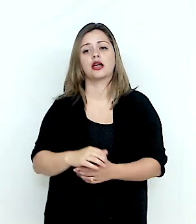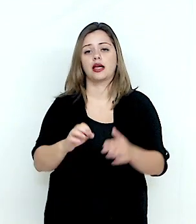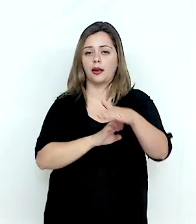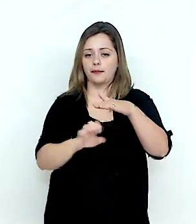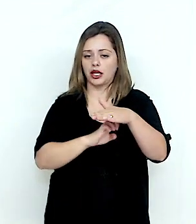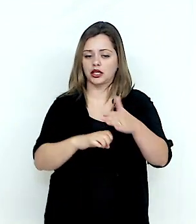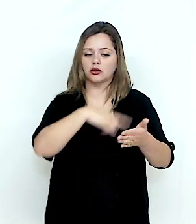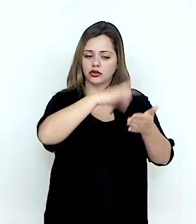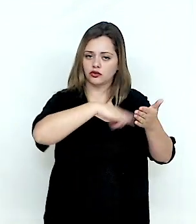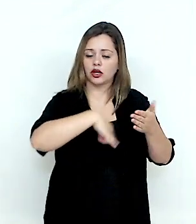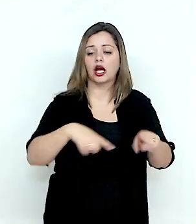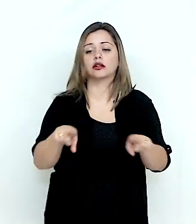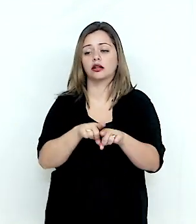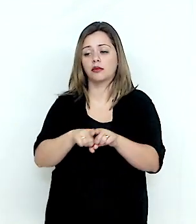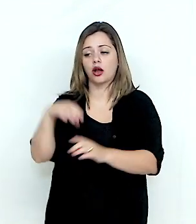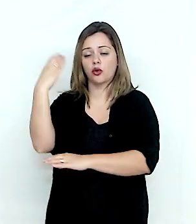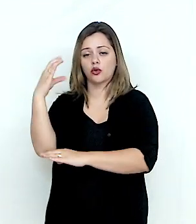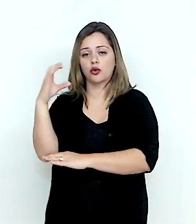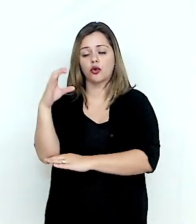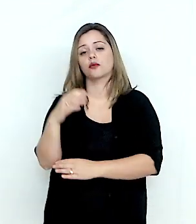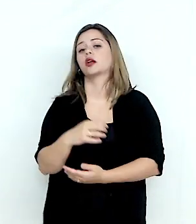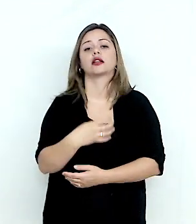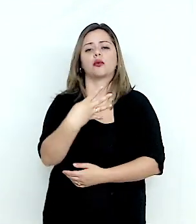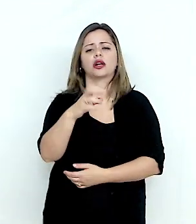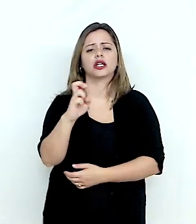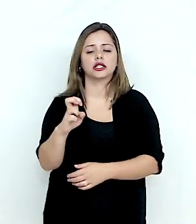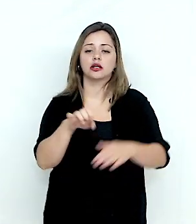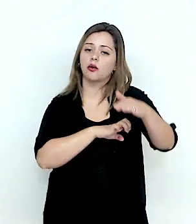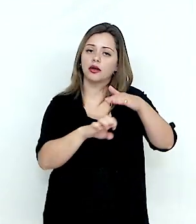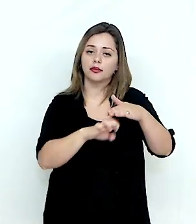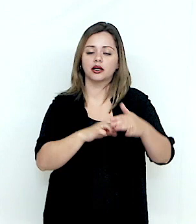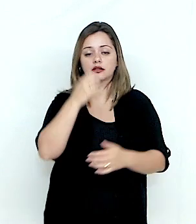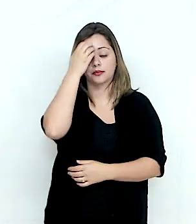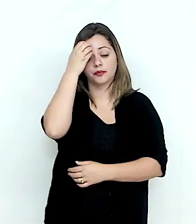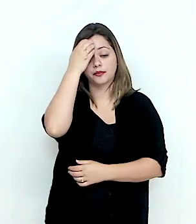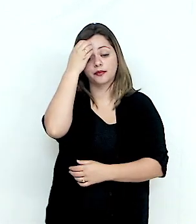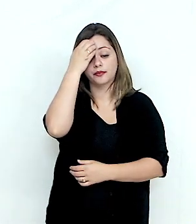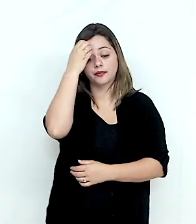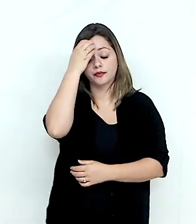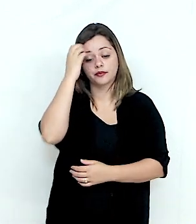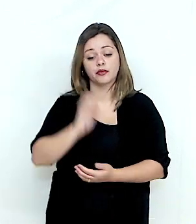285. Há também em discussão entre os ministérios da Agricultura